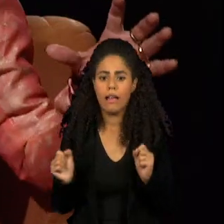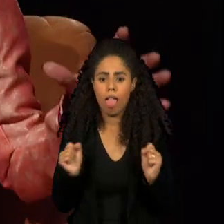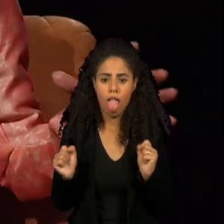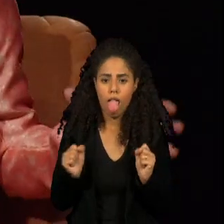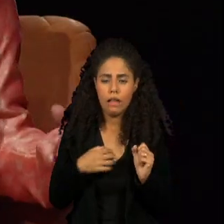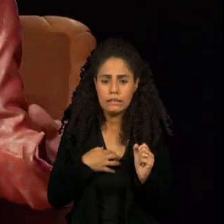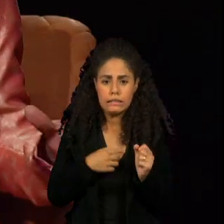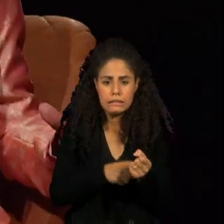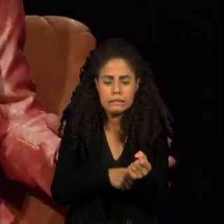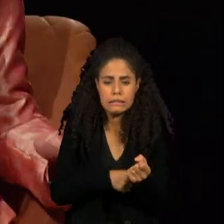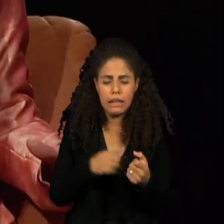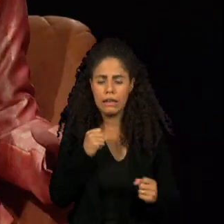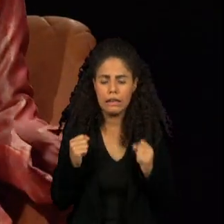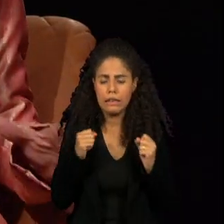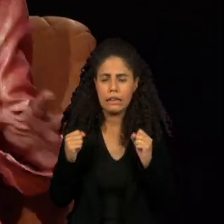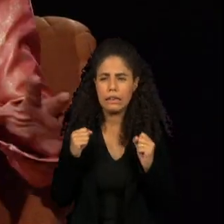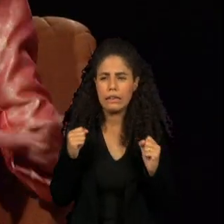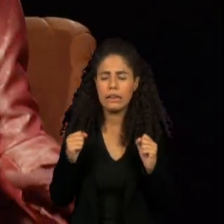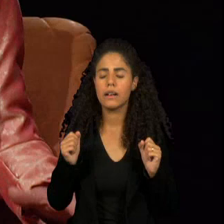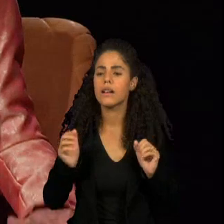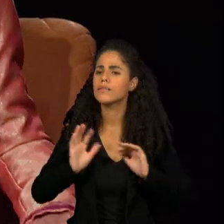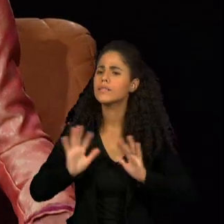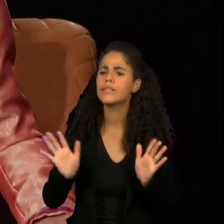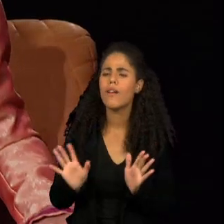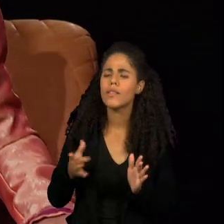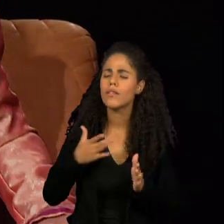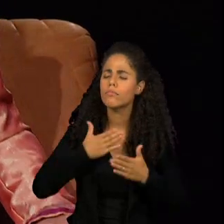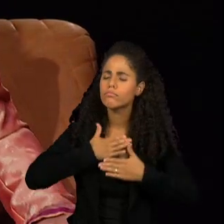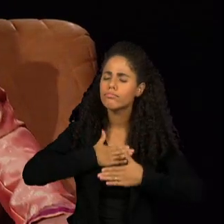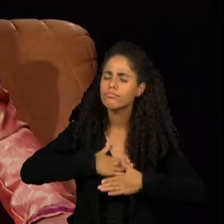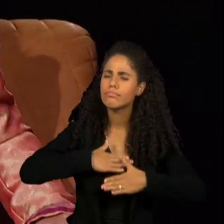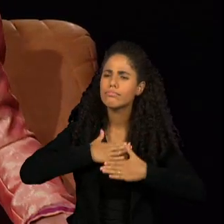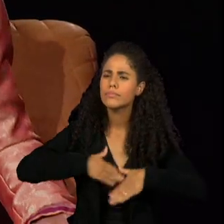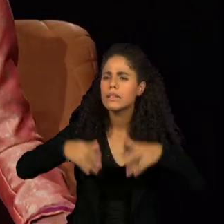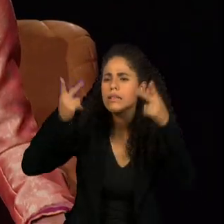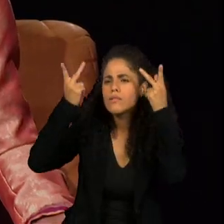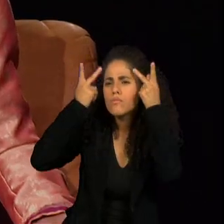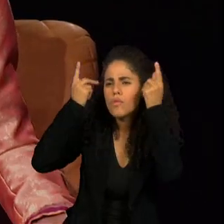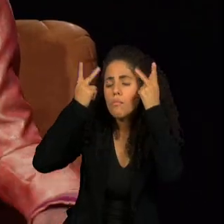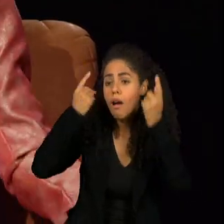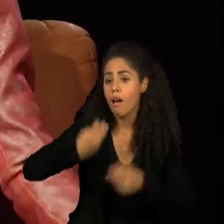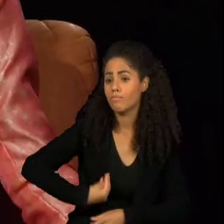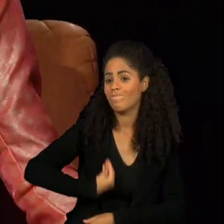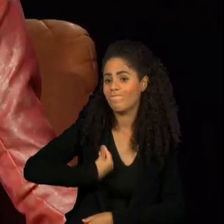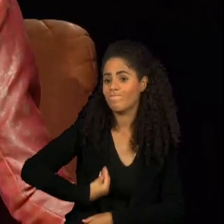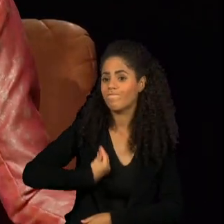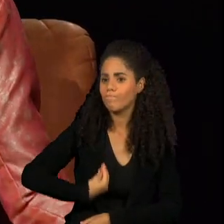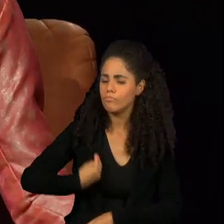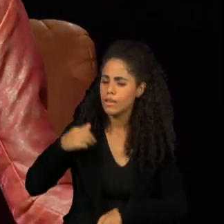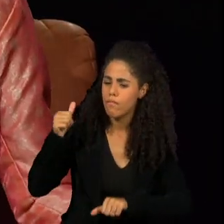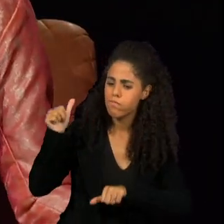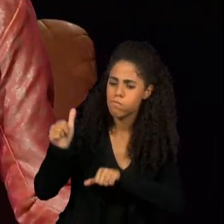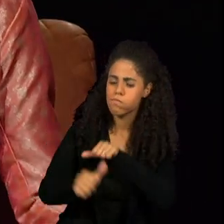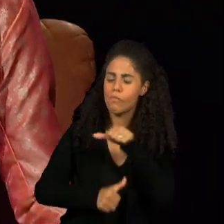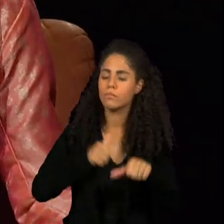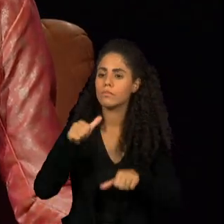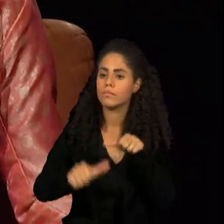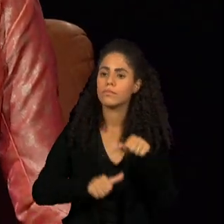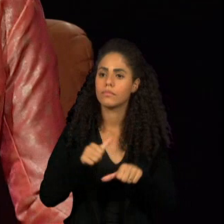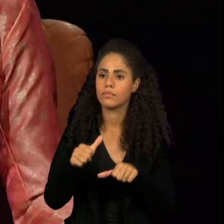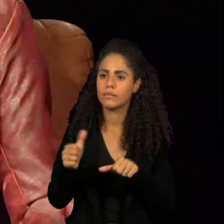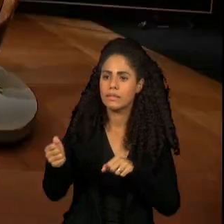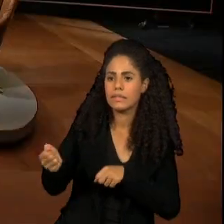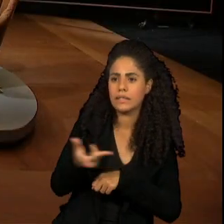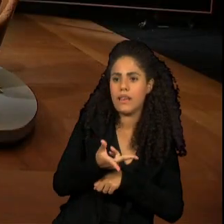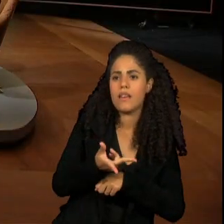grande em frente à realidade que eu tinha que transformar, né, nesse movimento. Eu